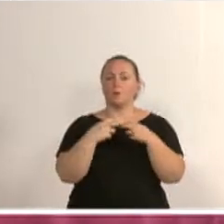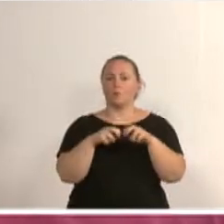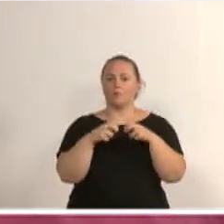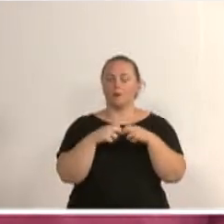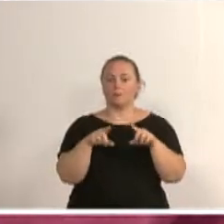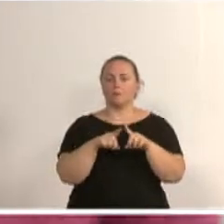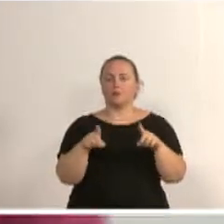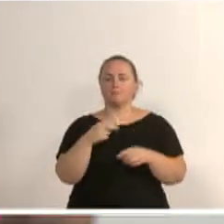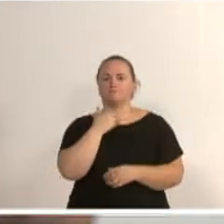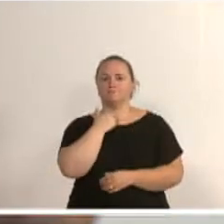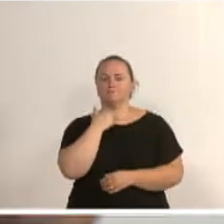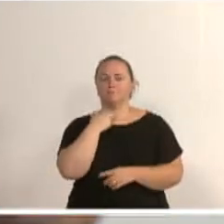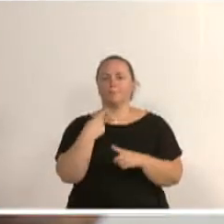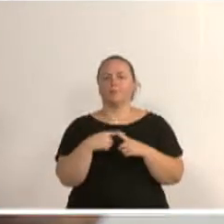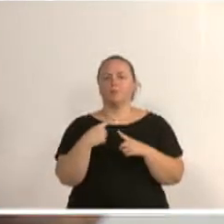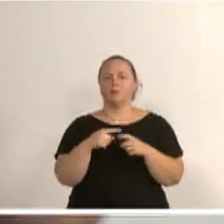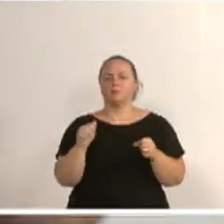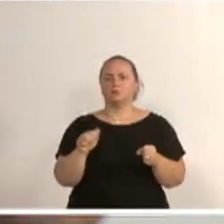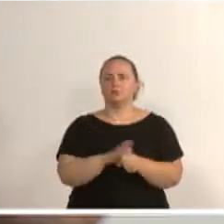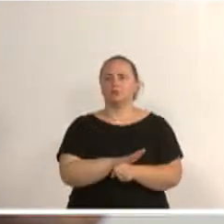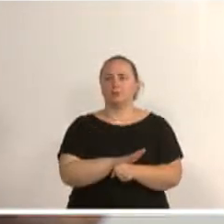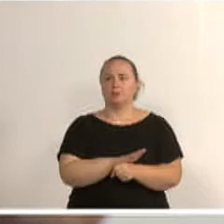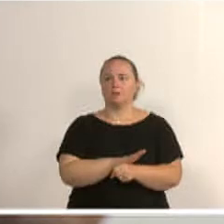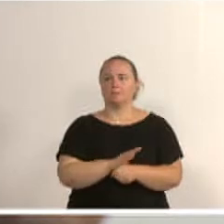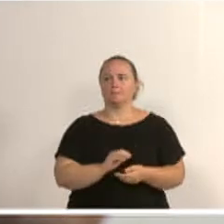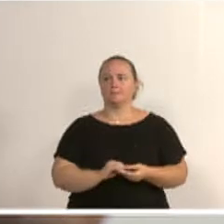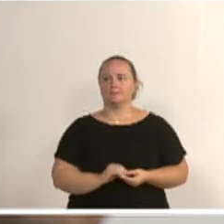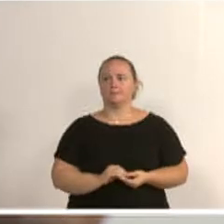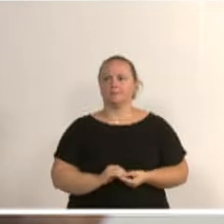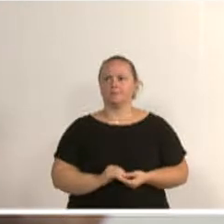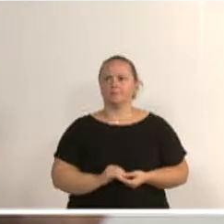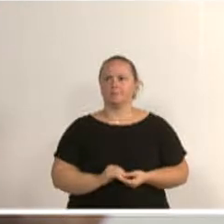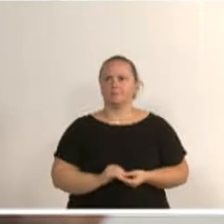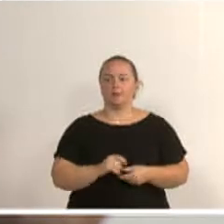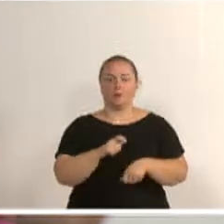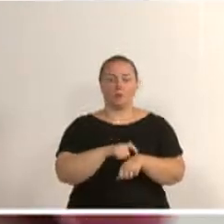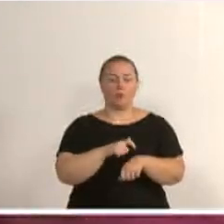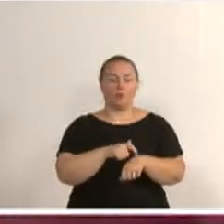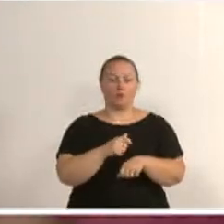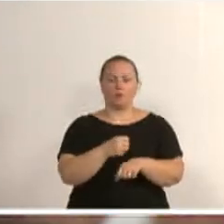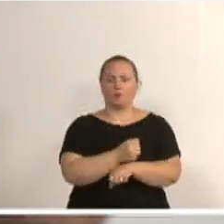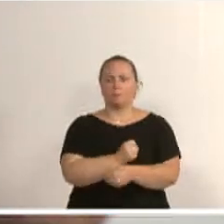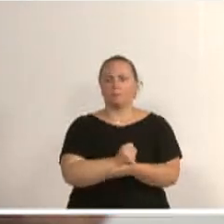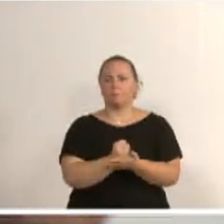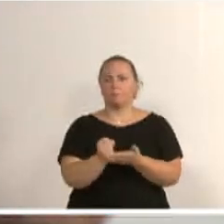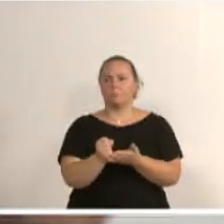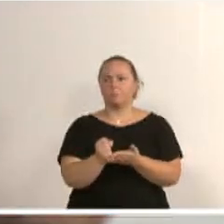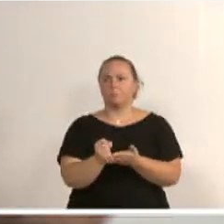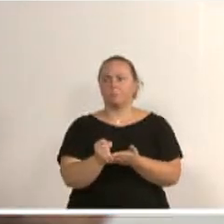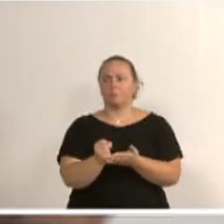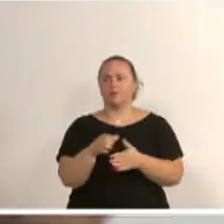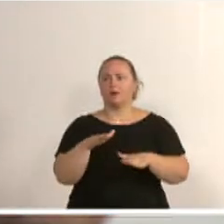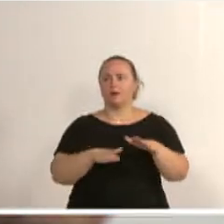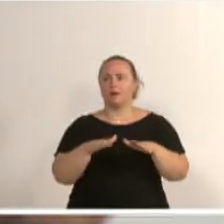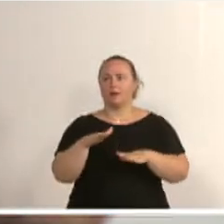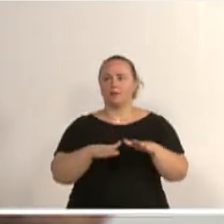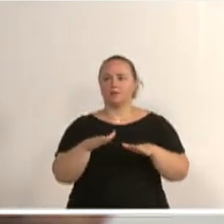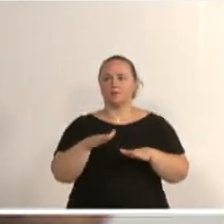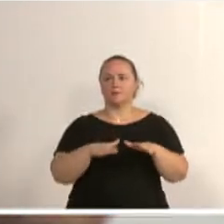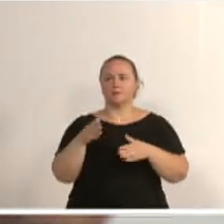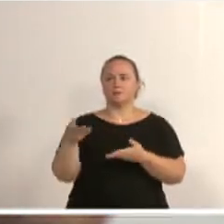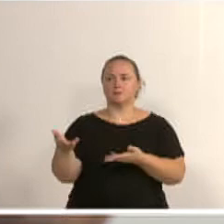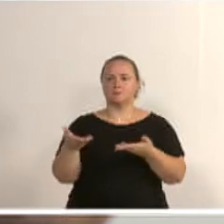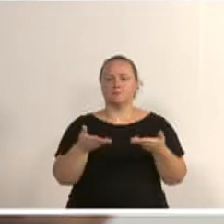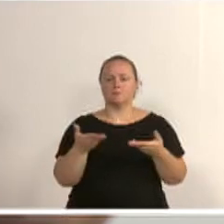pegar porque o ônibus está muito lotado. Aí passou o teu horário e você é obrigado, às vezes, até a chamar um